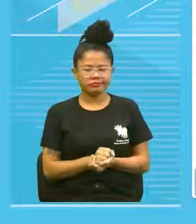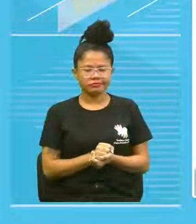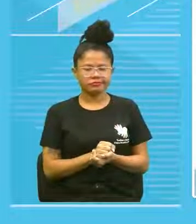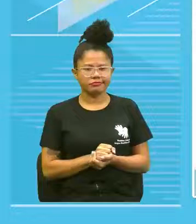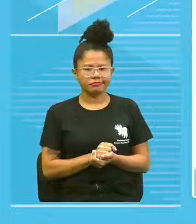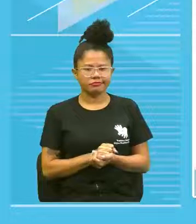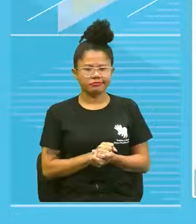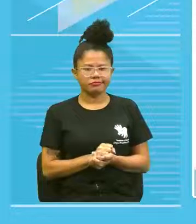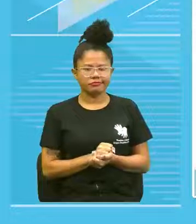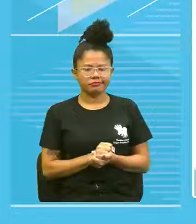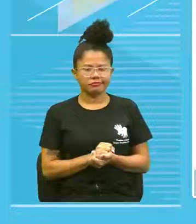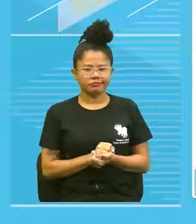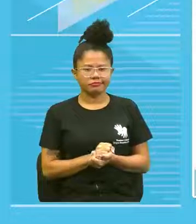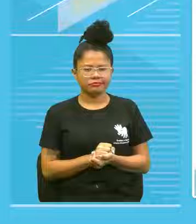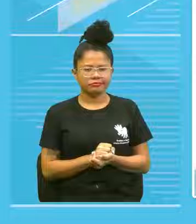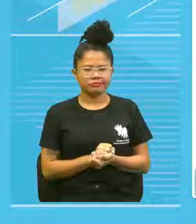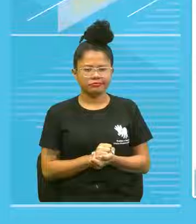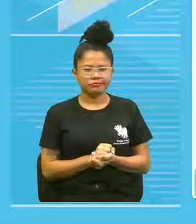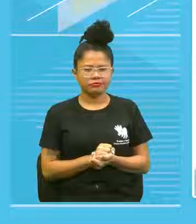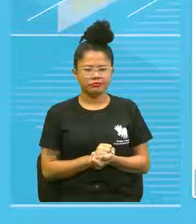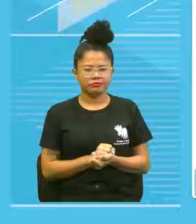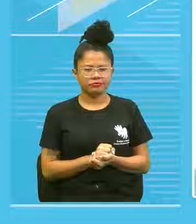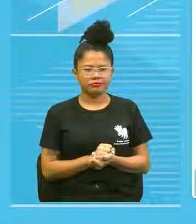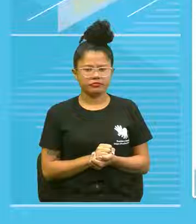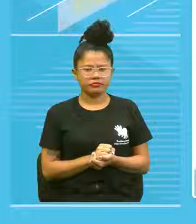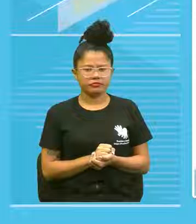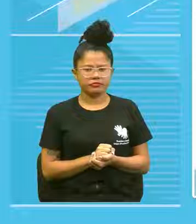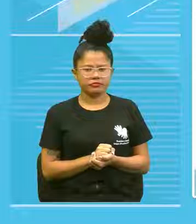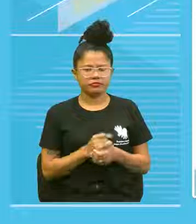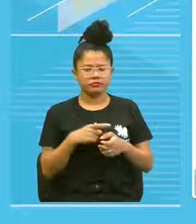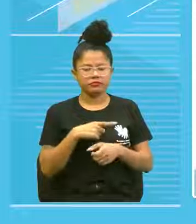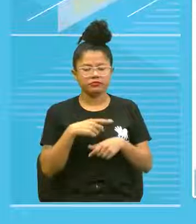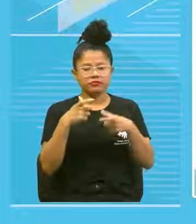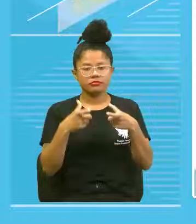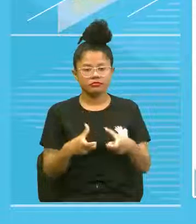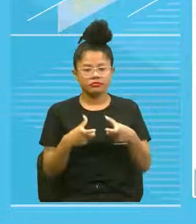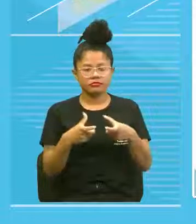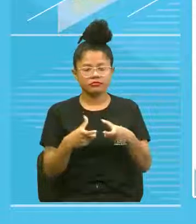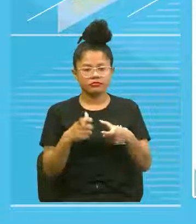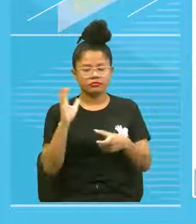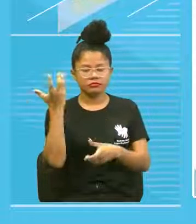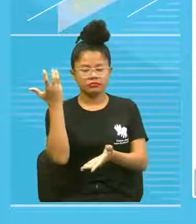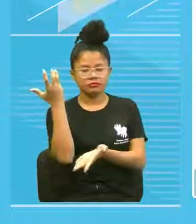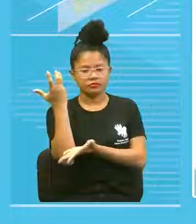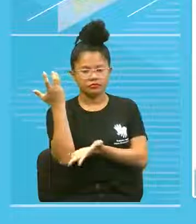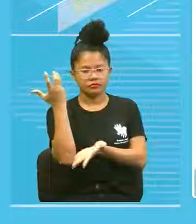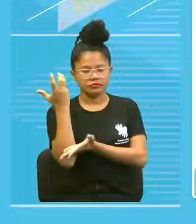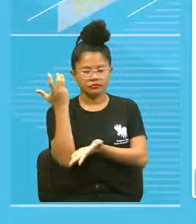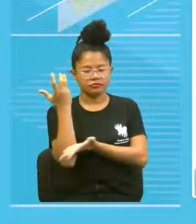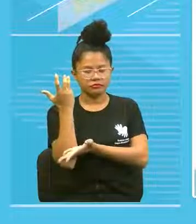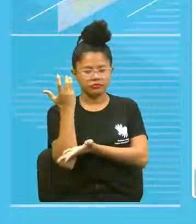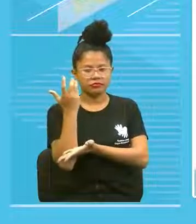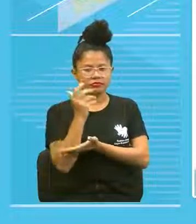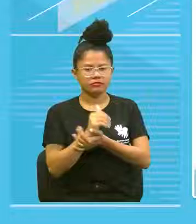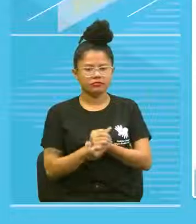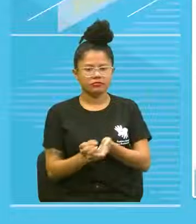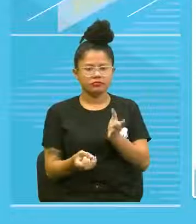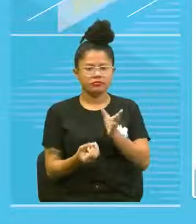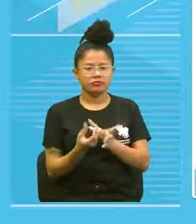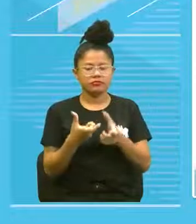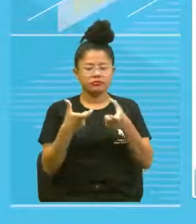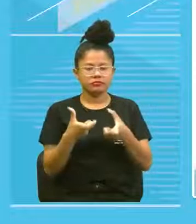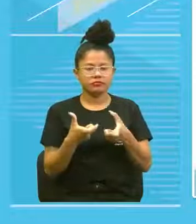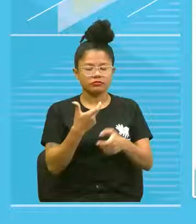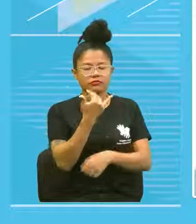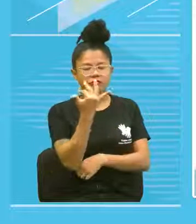fogueira e vem da lenha e a lenha vem das